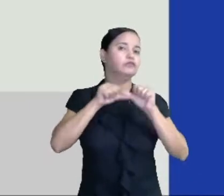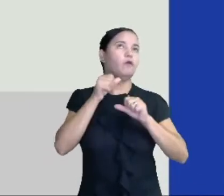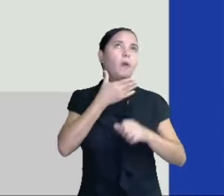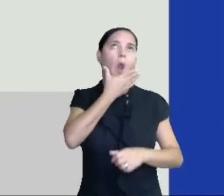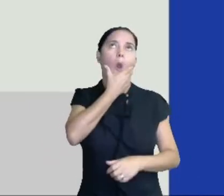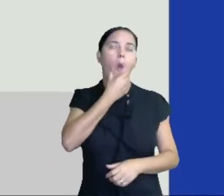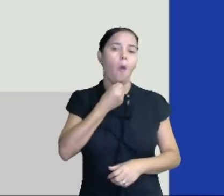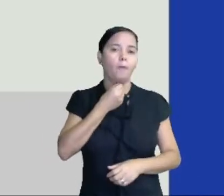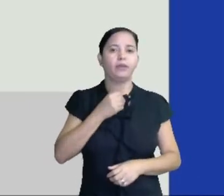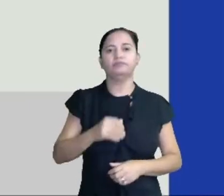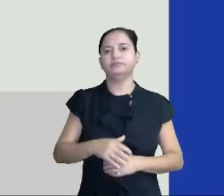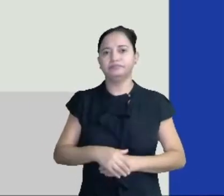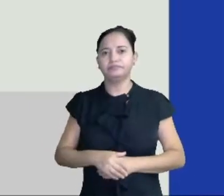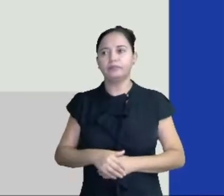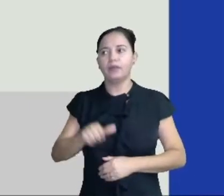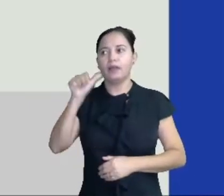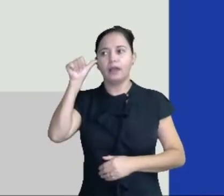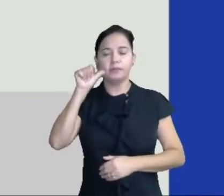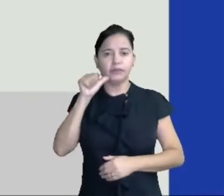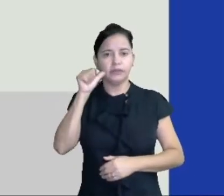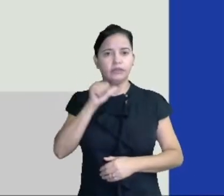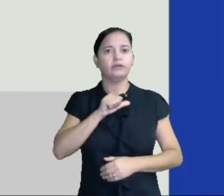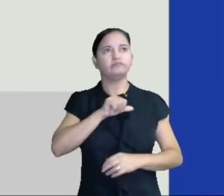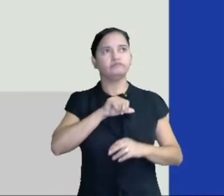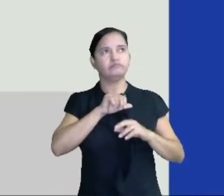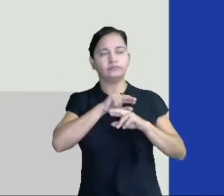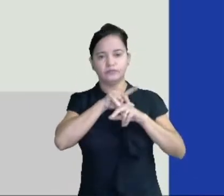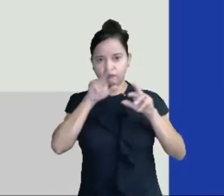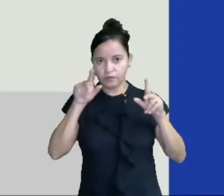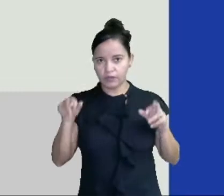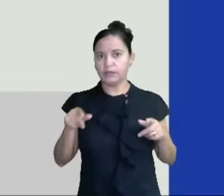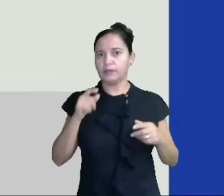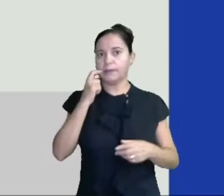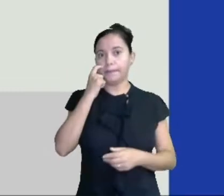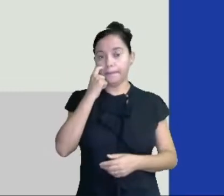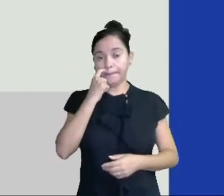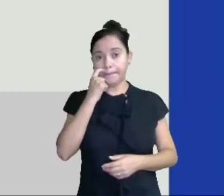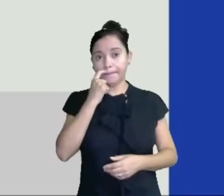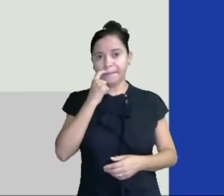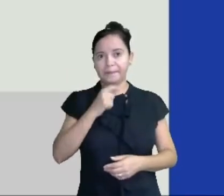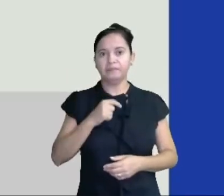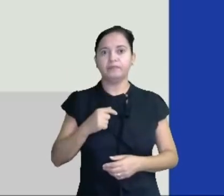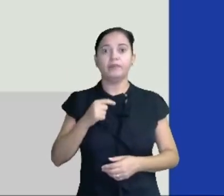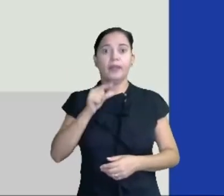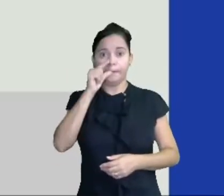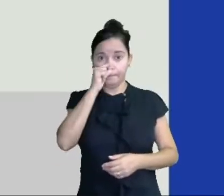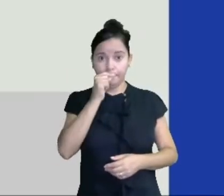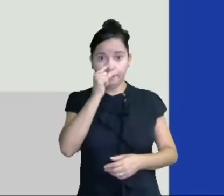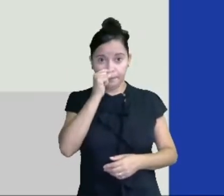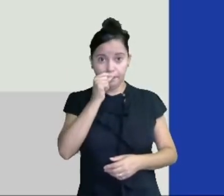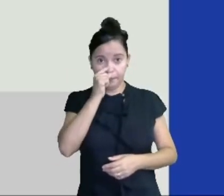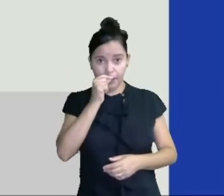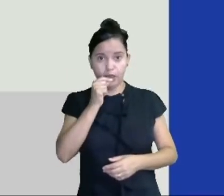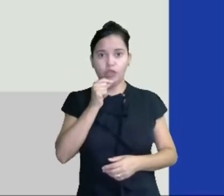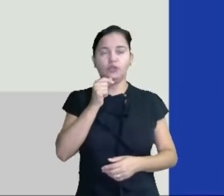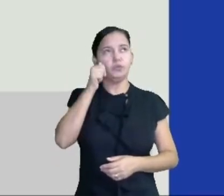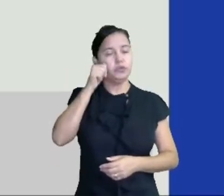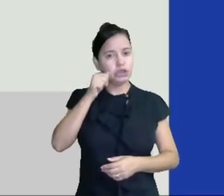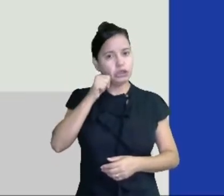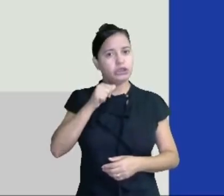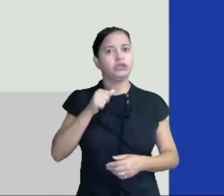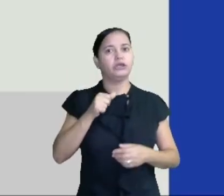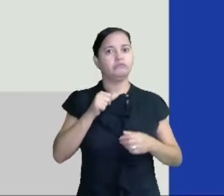tem pelos pubianos e axiais. Mudança, no caso, também crescimento da mama, no caso das meninas, como está ali.